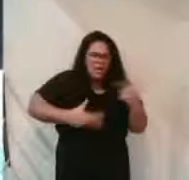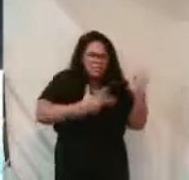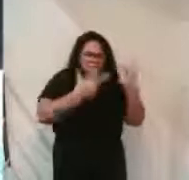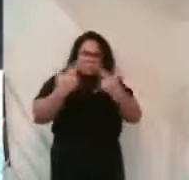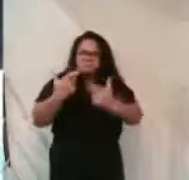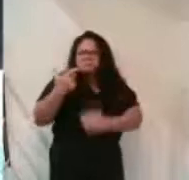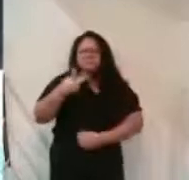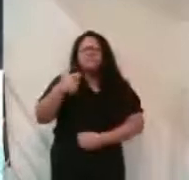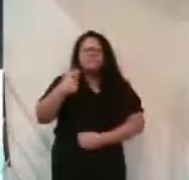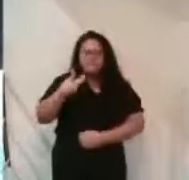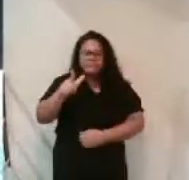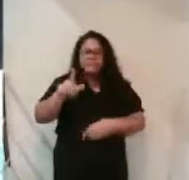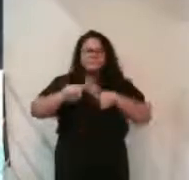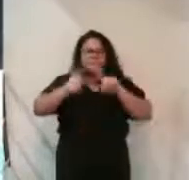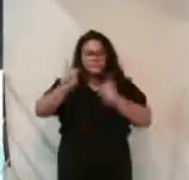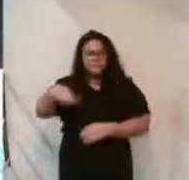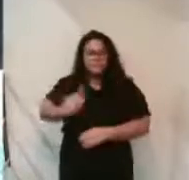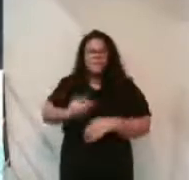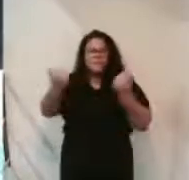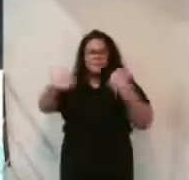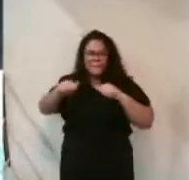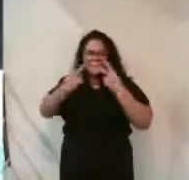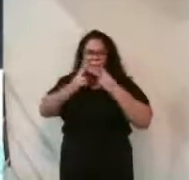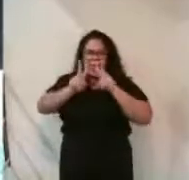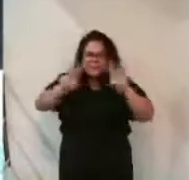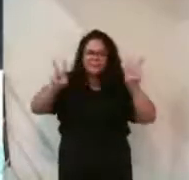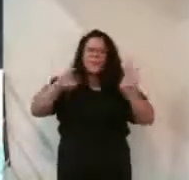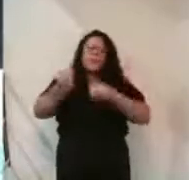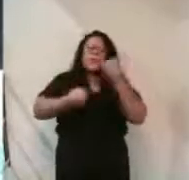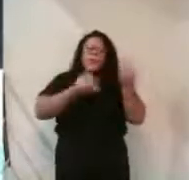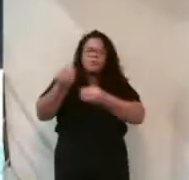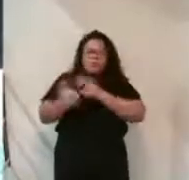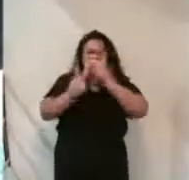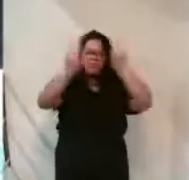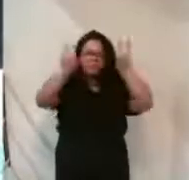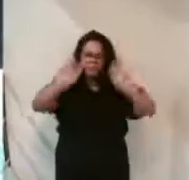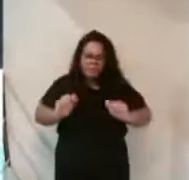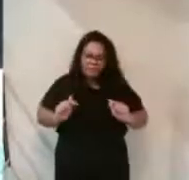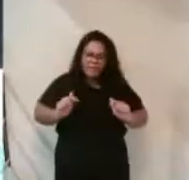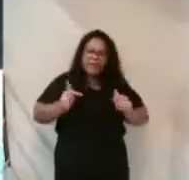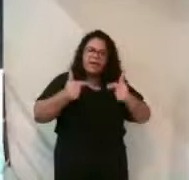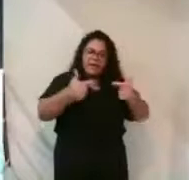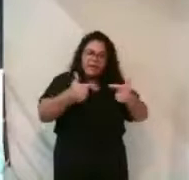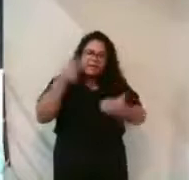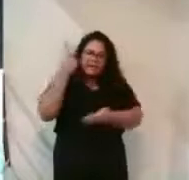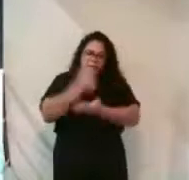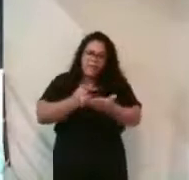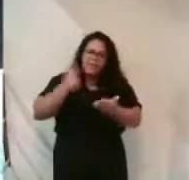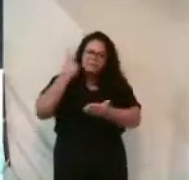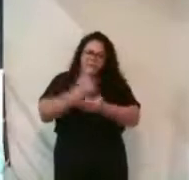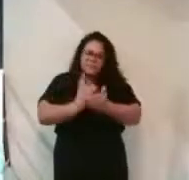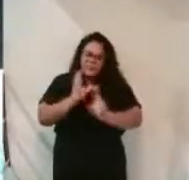uniformidade e homogeneidade no tratamento do tema em nível nacional.